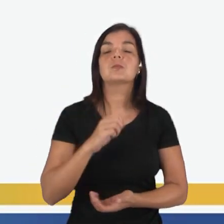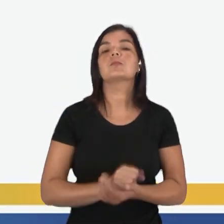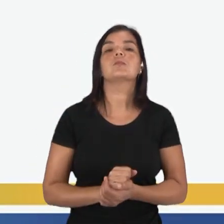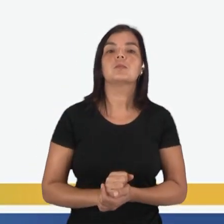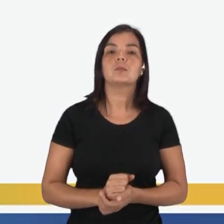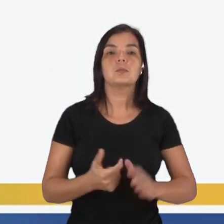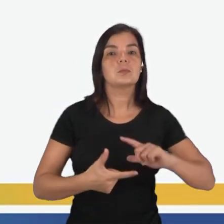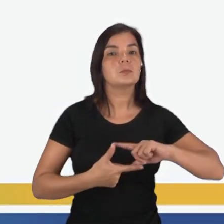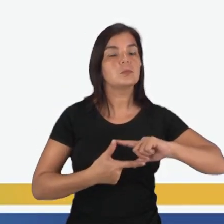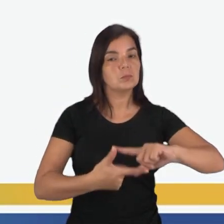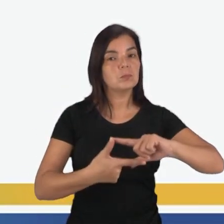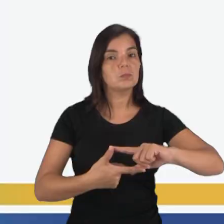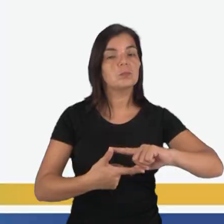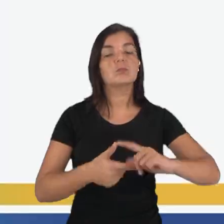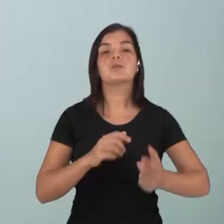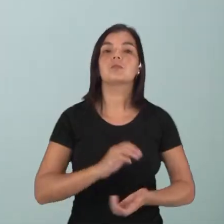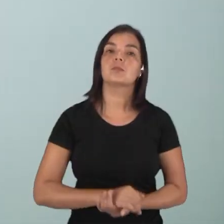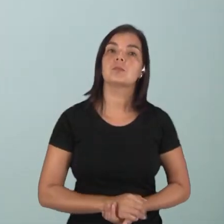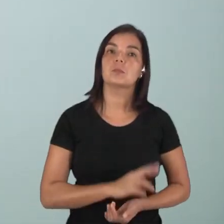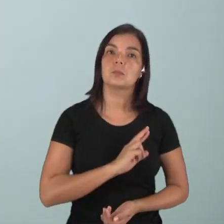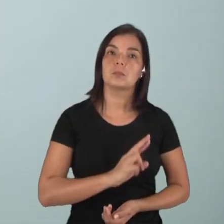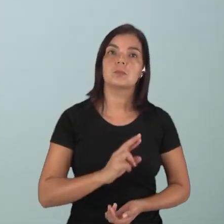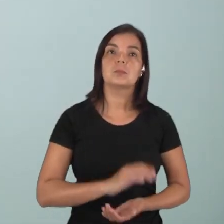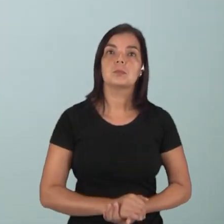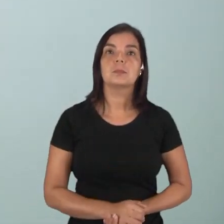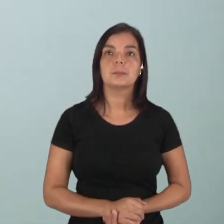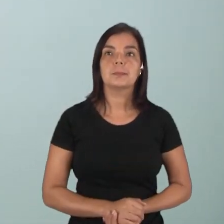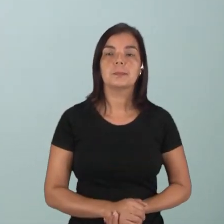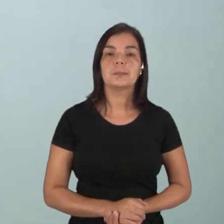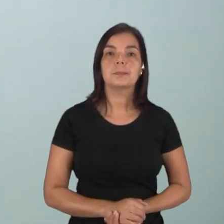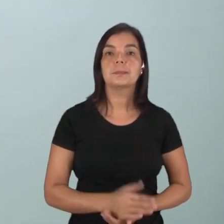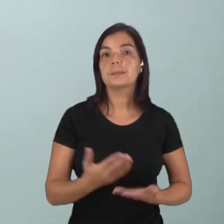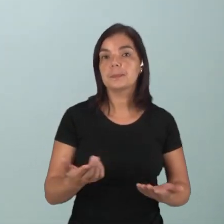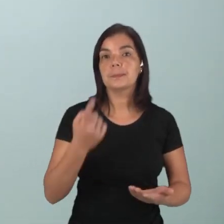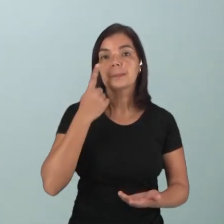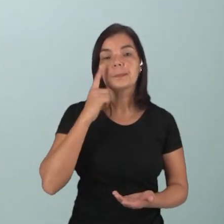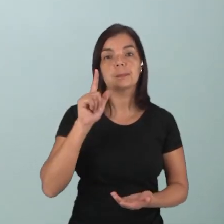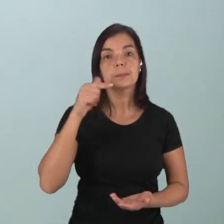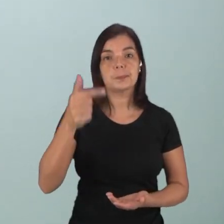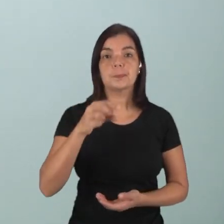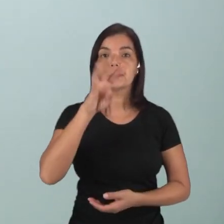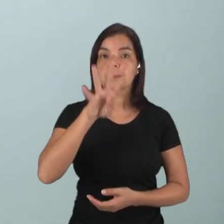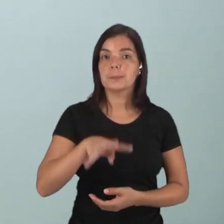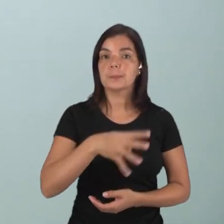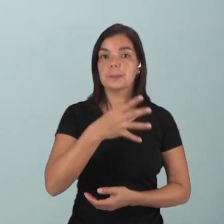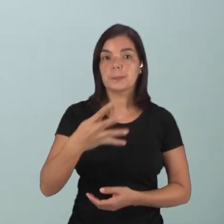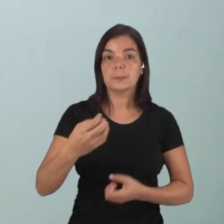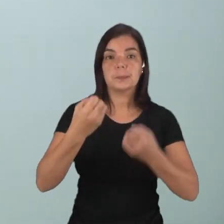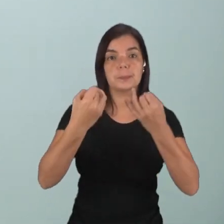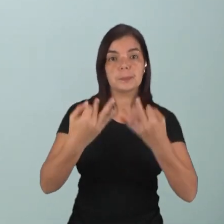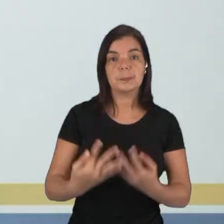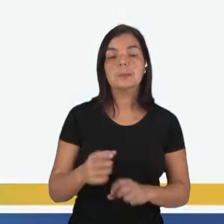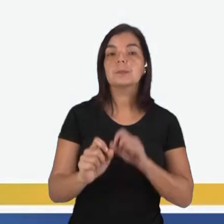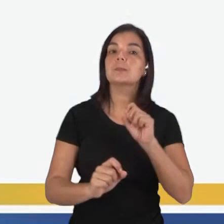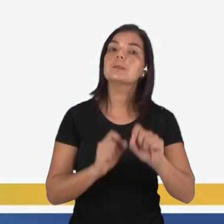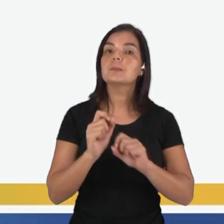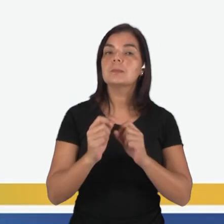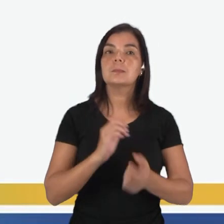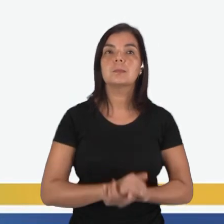uma intolerância, de um fanatismo religioso. Tá? Então vamos ver outra tabelinha aí que vai estar falando